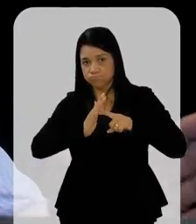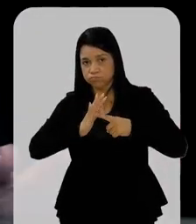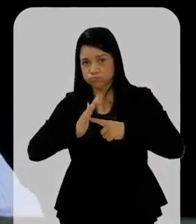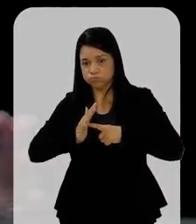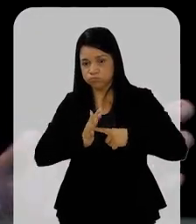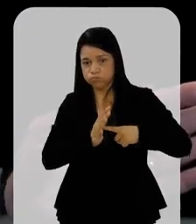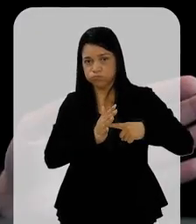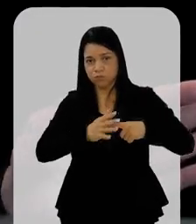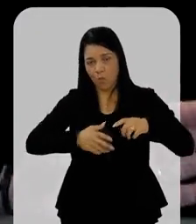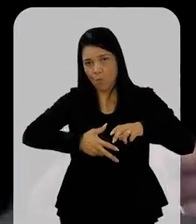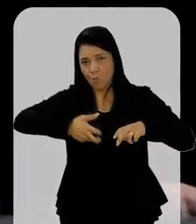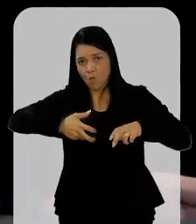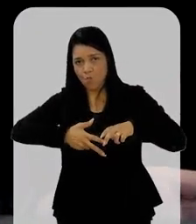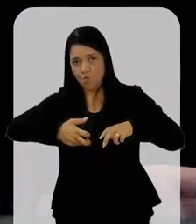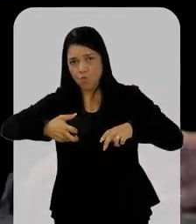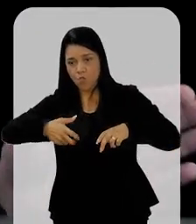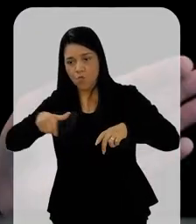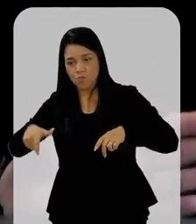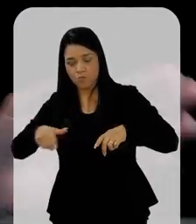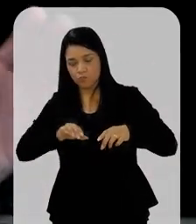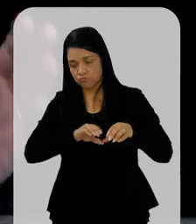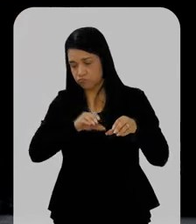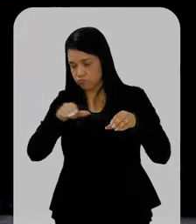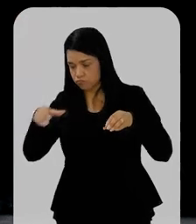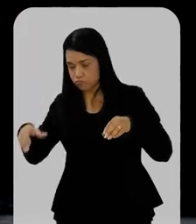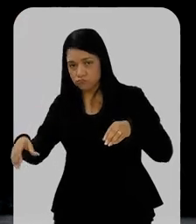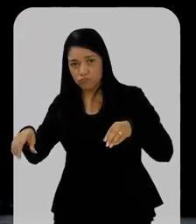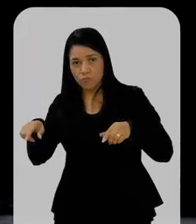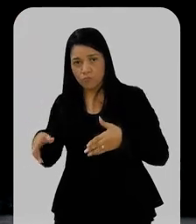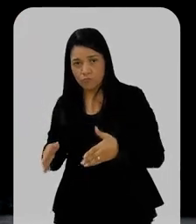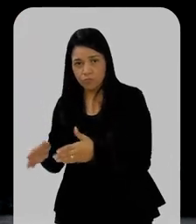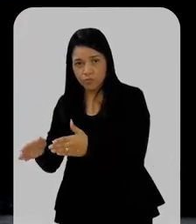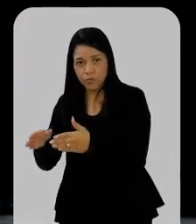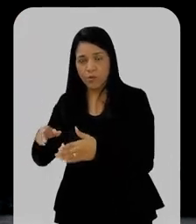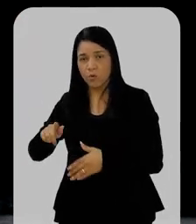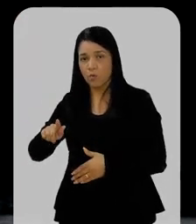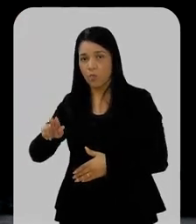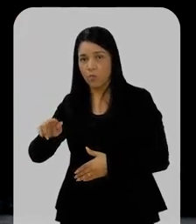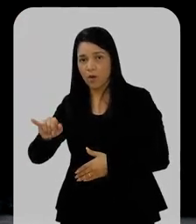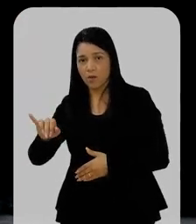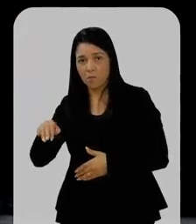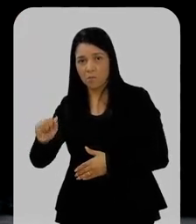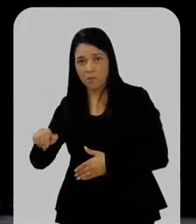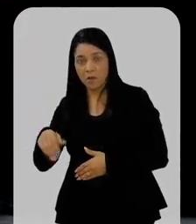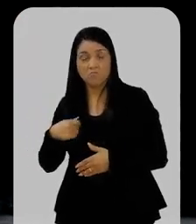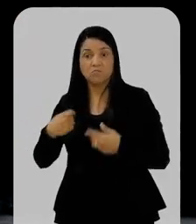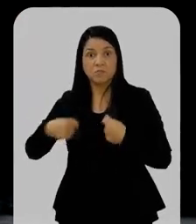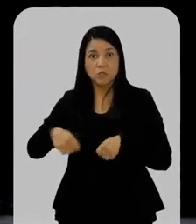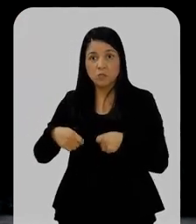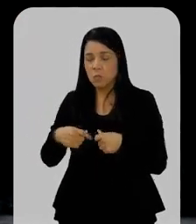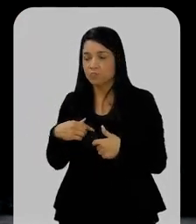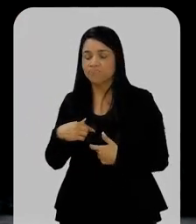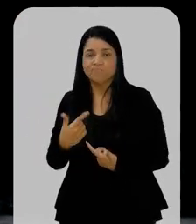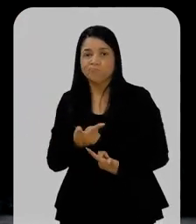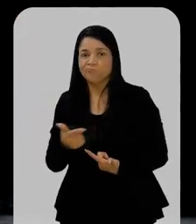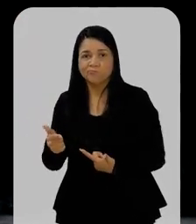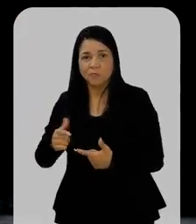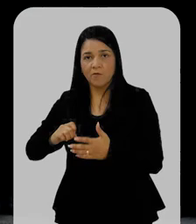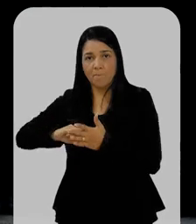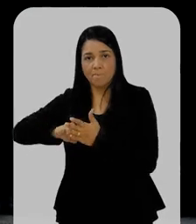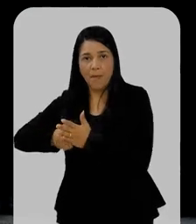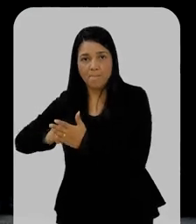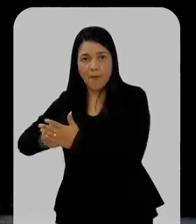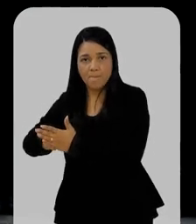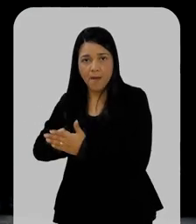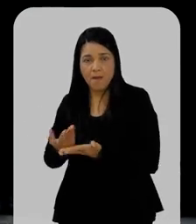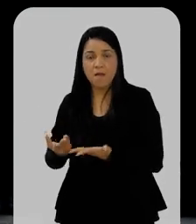água lá pro Guaíba, mas aí na hora que precisou, muitas delas não estavam funcionando. Faltava essa